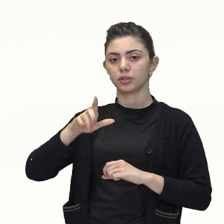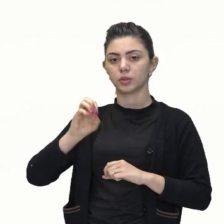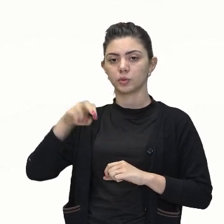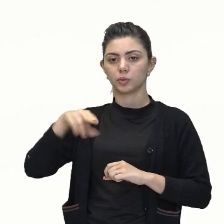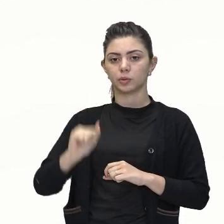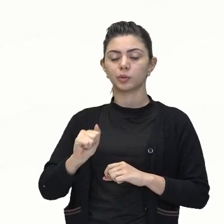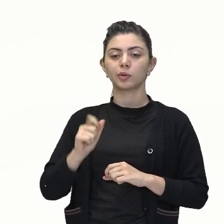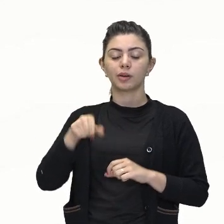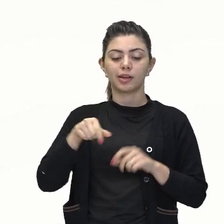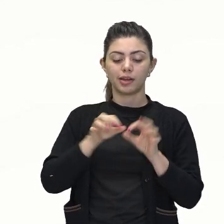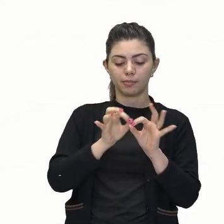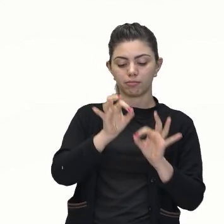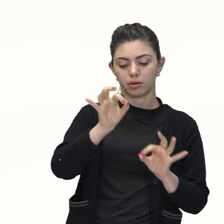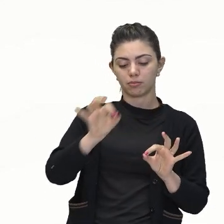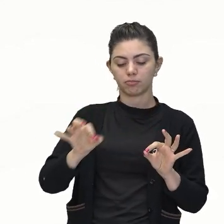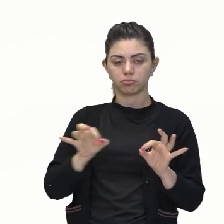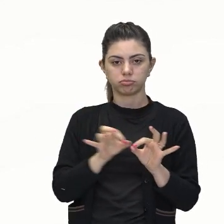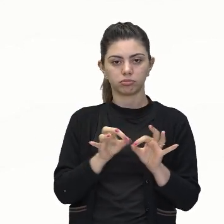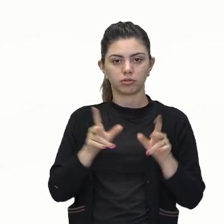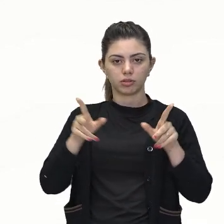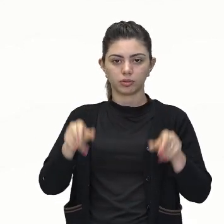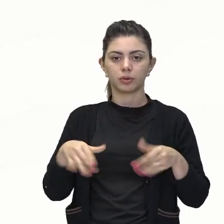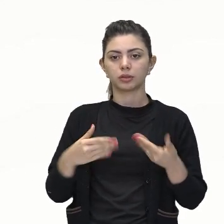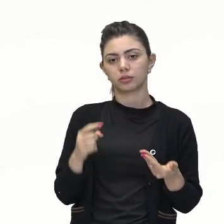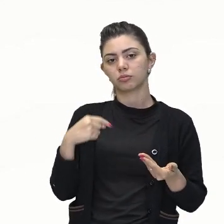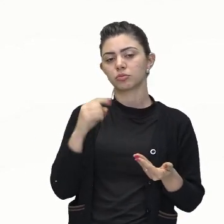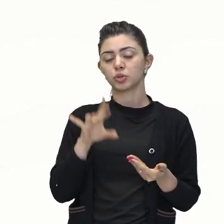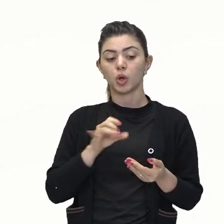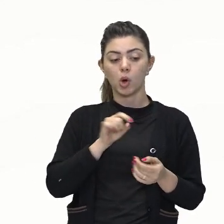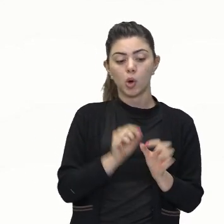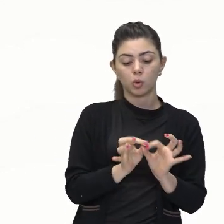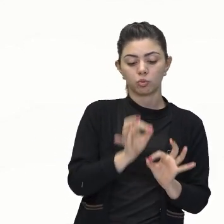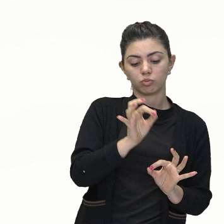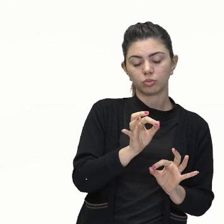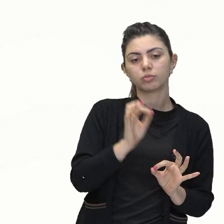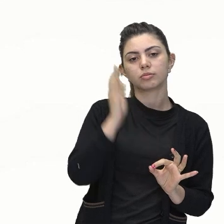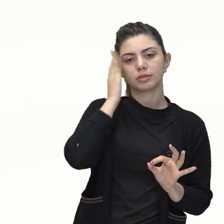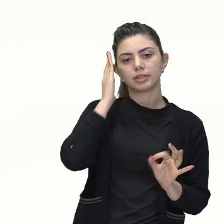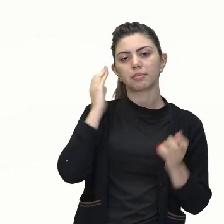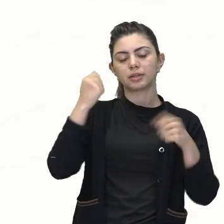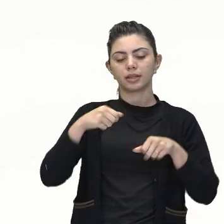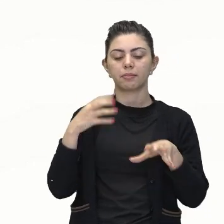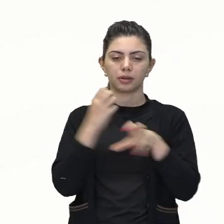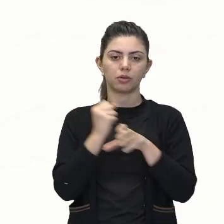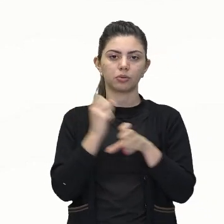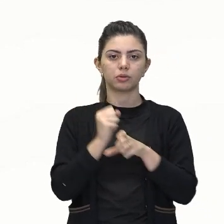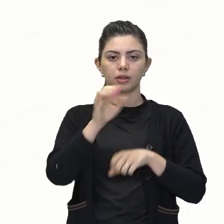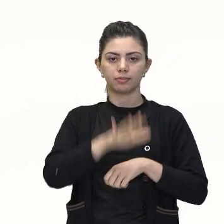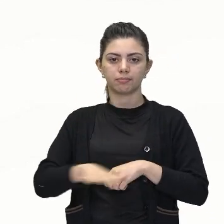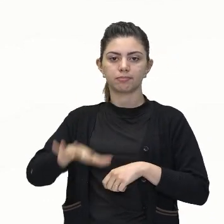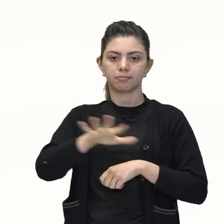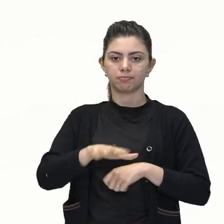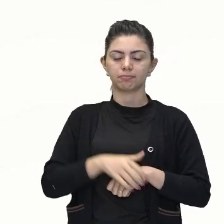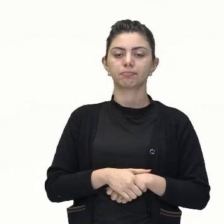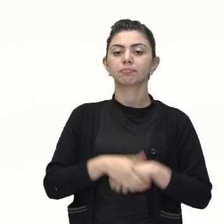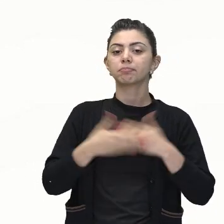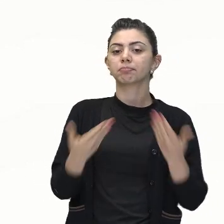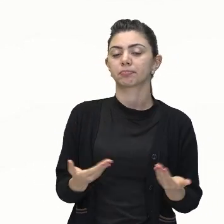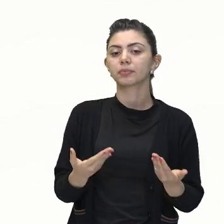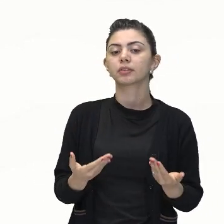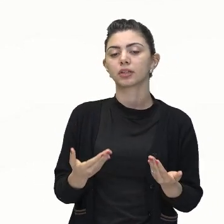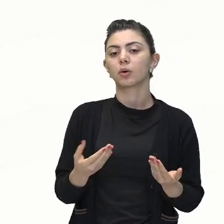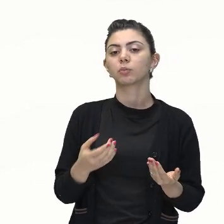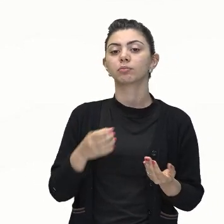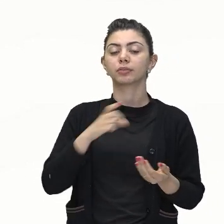congruentes, devemos apenas conhecer a medida de um dos seus lados para calcular o seu perímetro. Portanto,